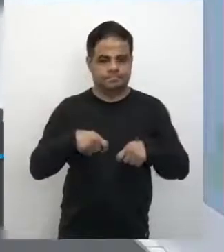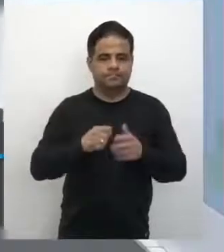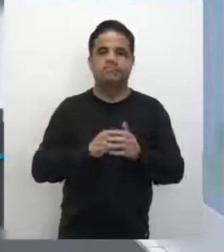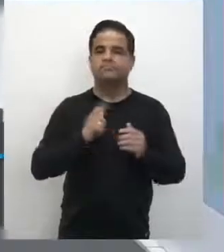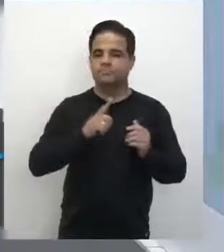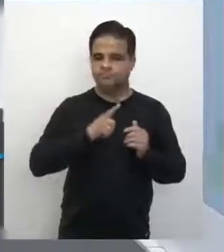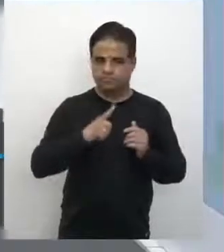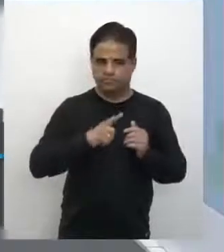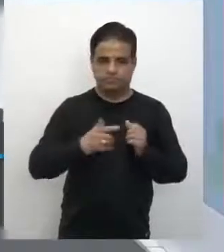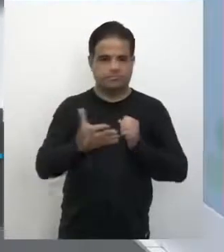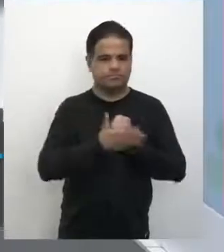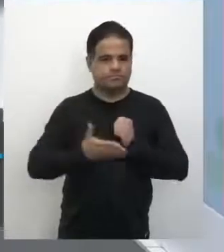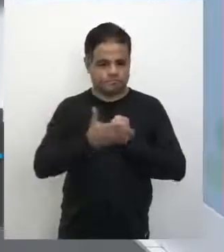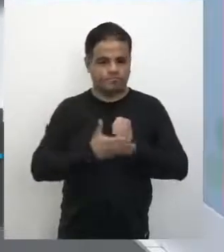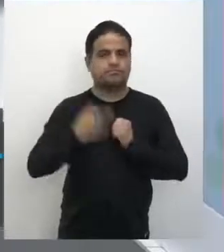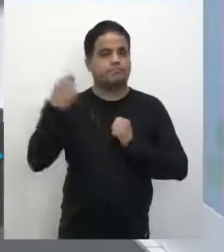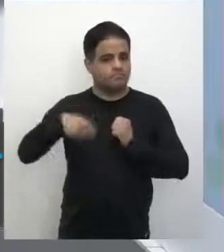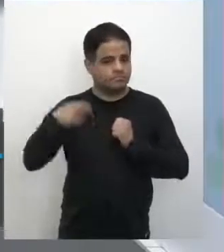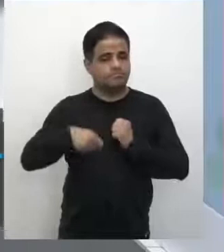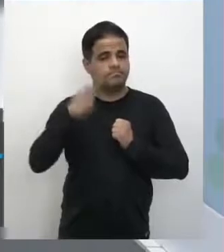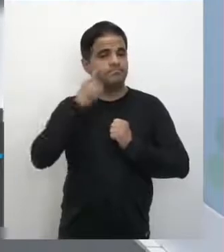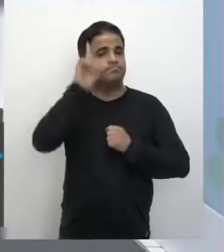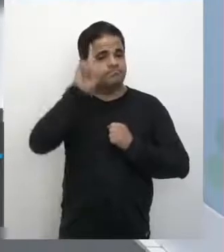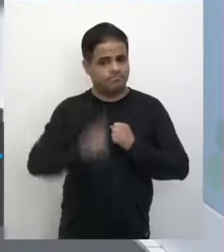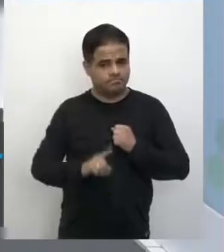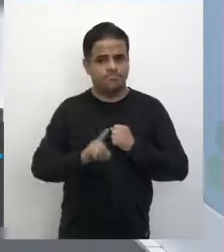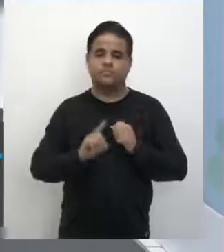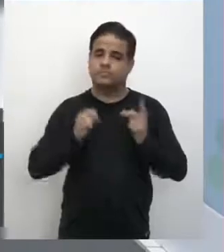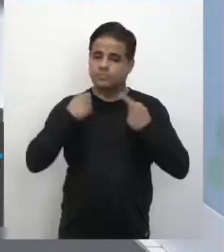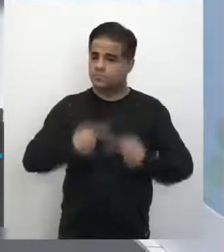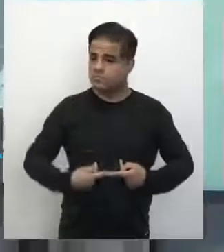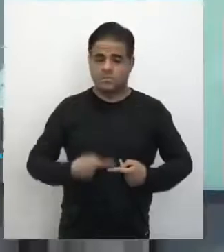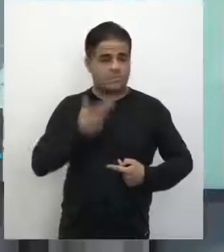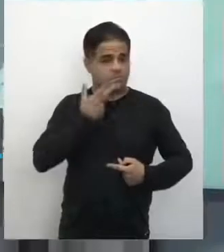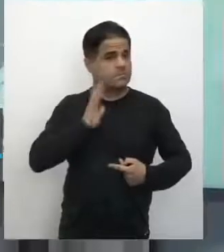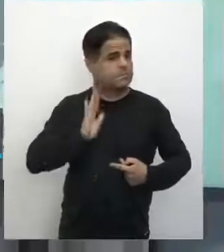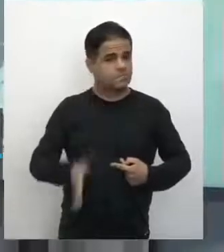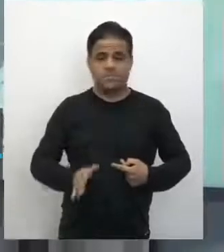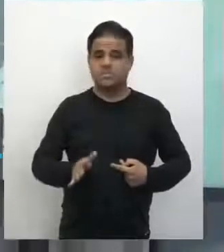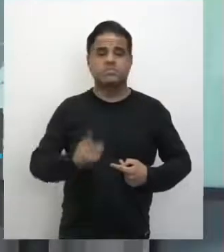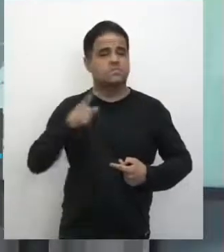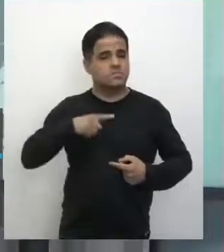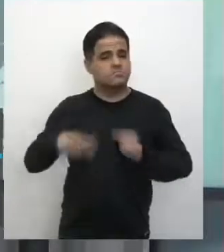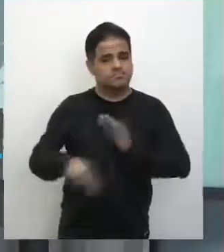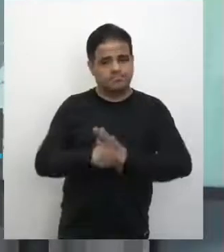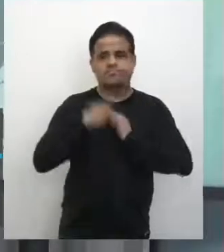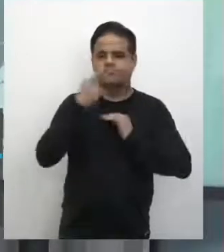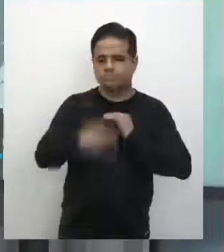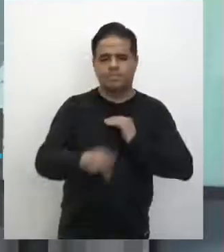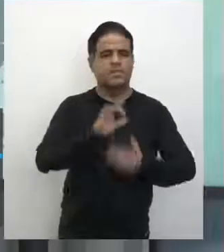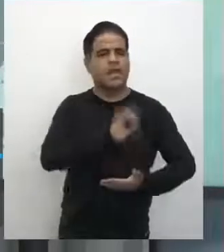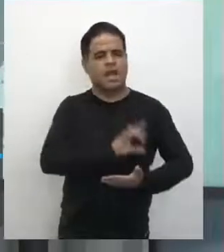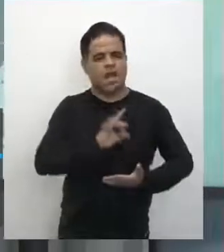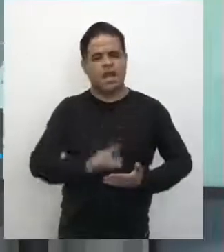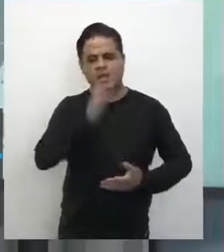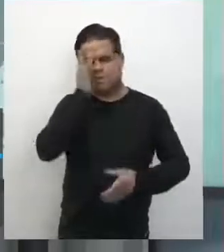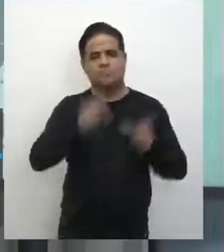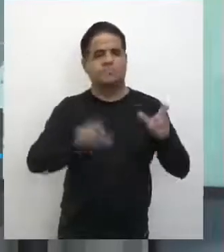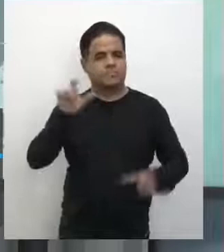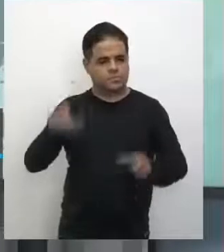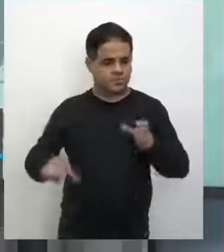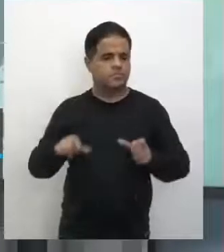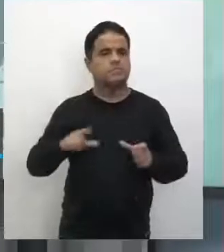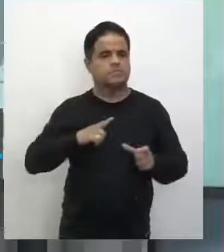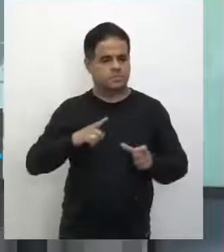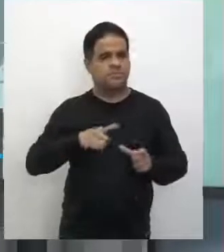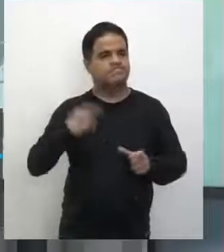Tem que ser base e tem que ser, né, o direitos humanos já diz, né, direitos, né, que pertence a cada ser humano do planeta.